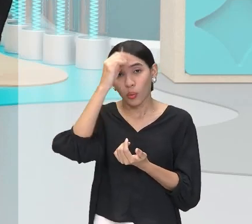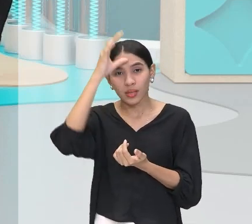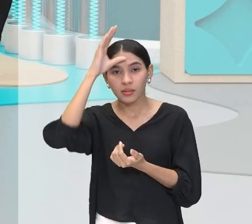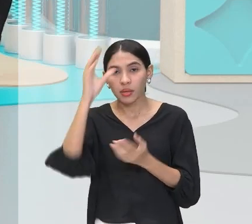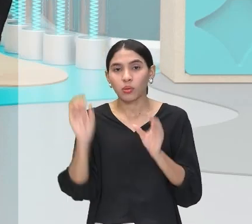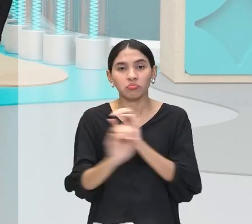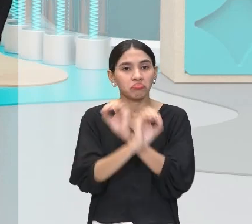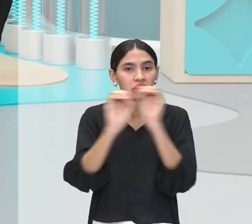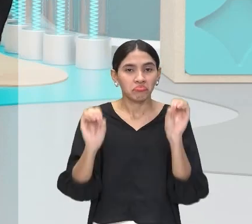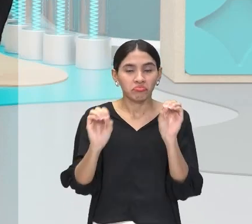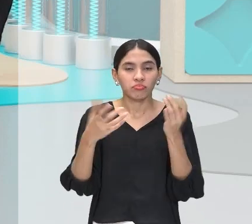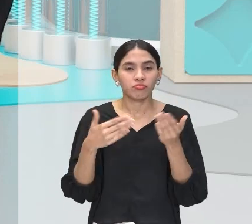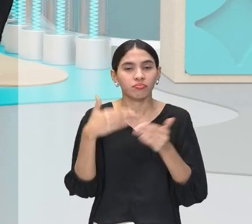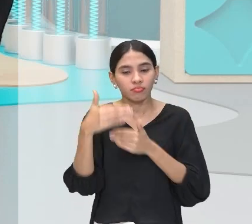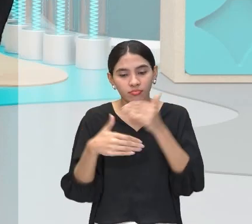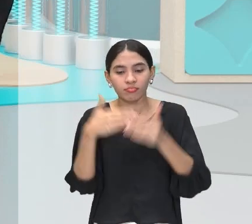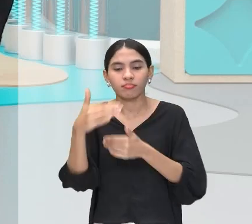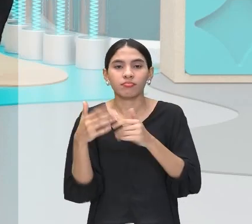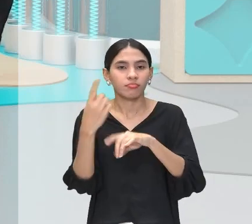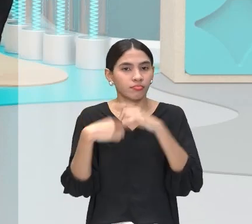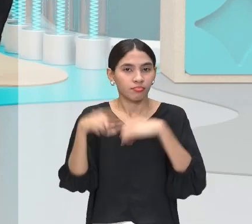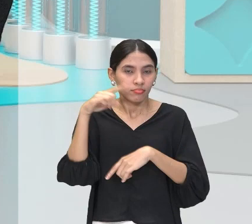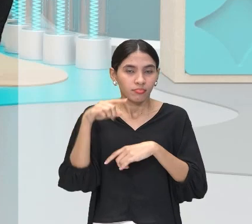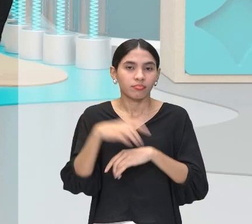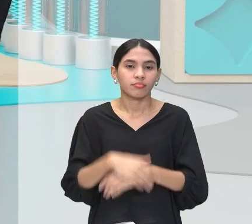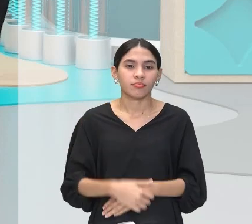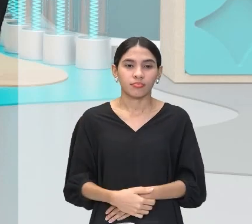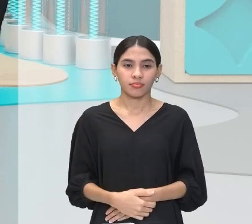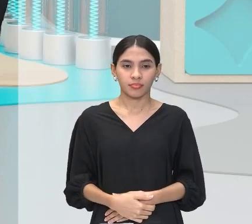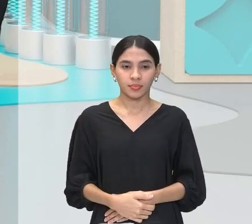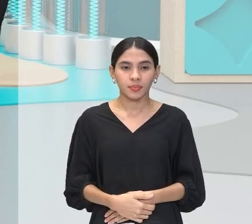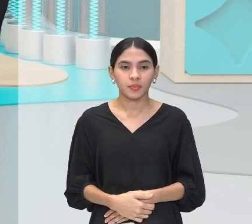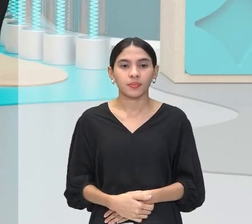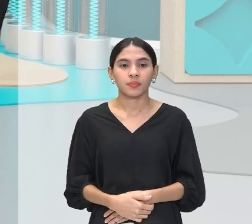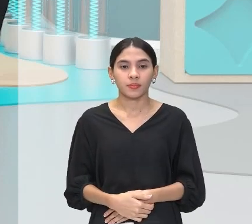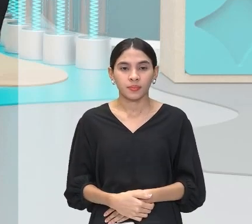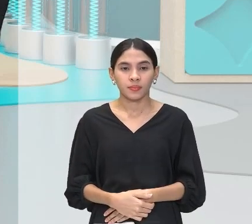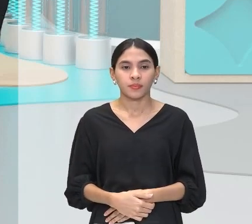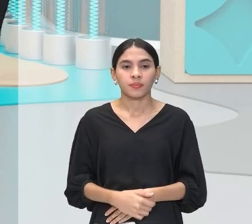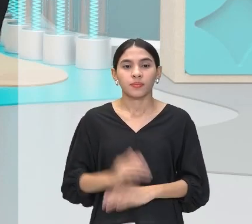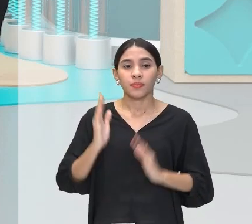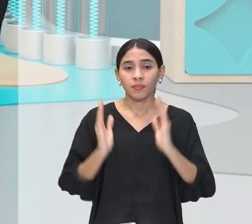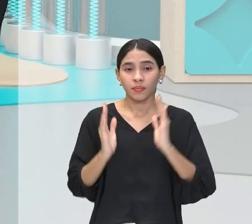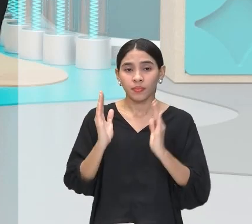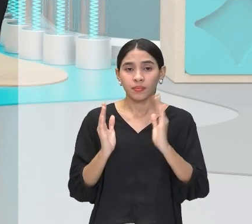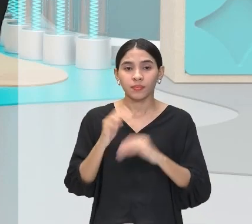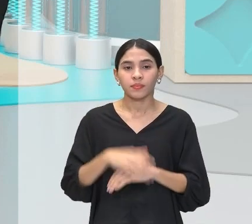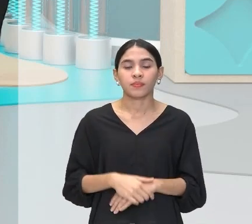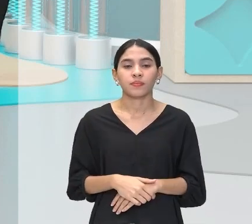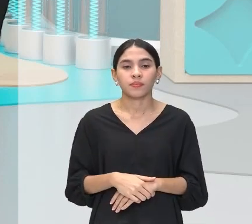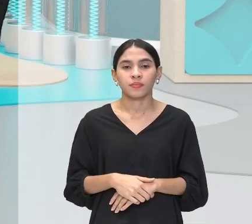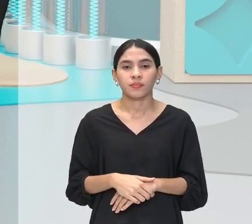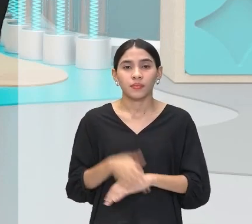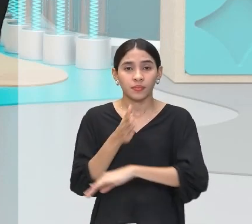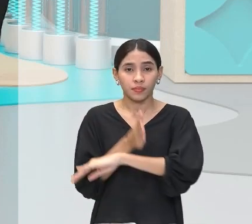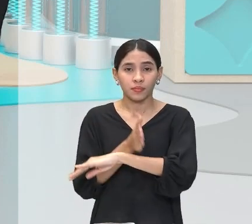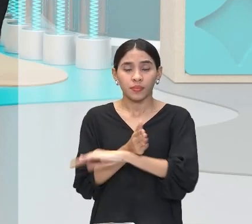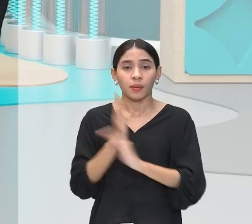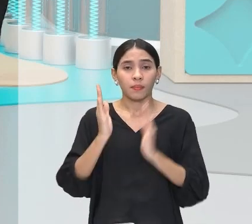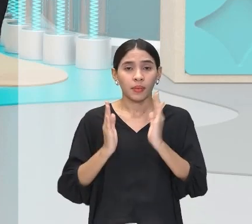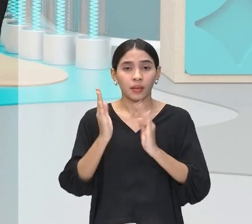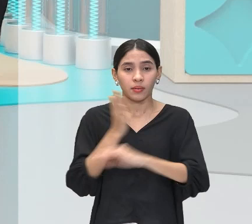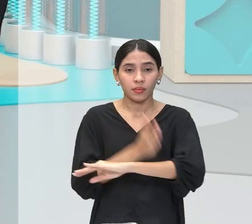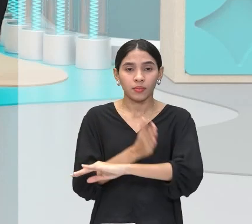algo que foi construído ao longo do tempo. Seguindo adiante, né? Neste período, lá da Idade Média, né?